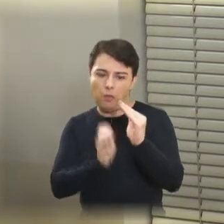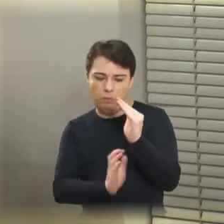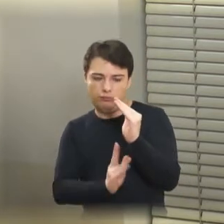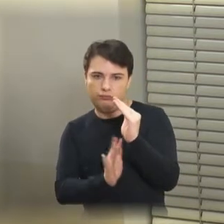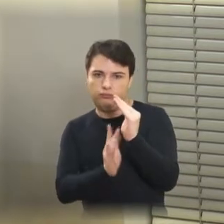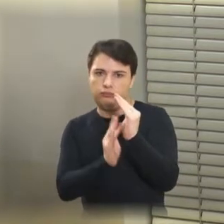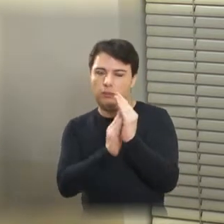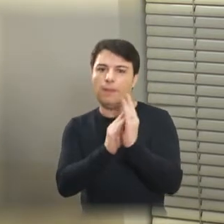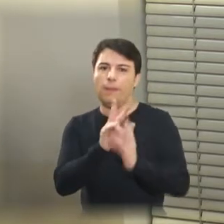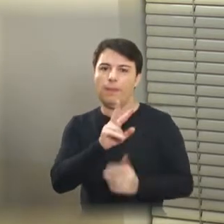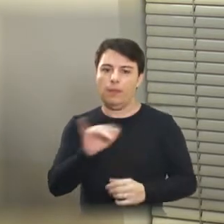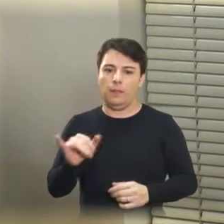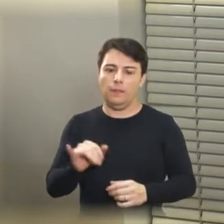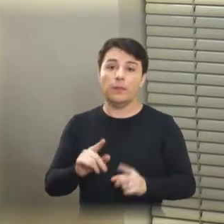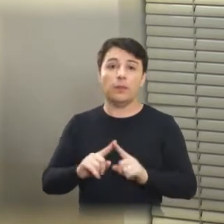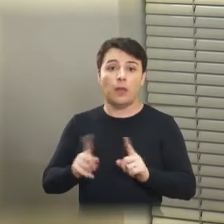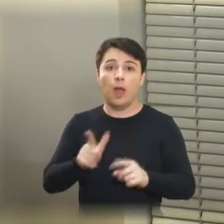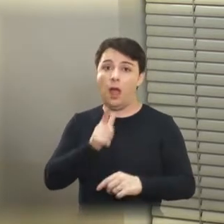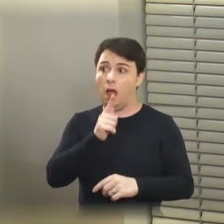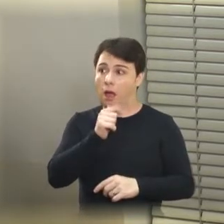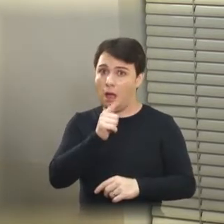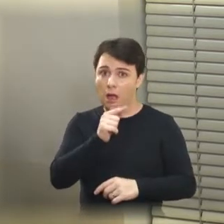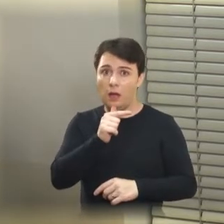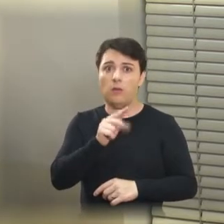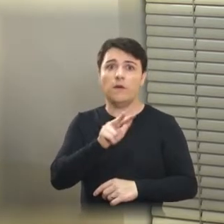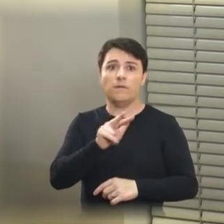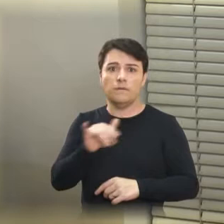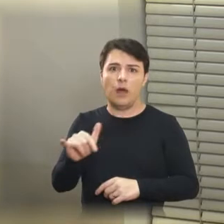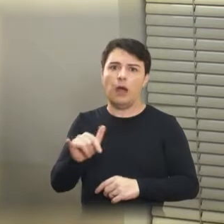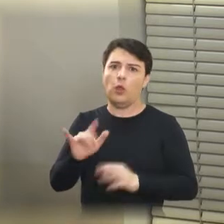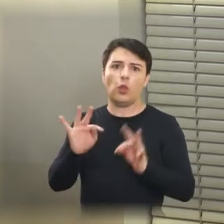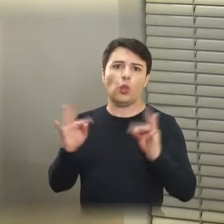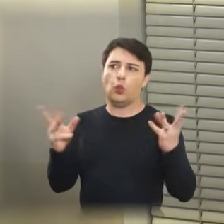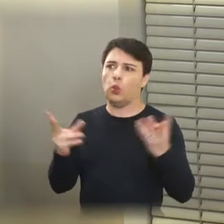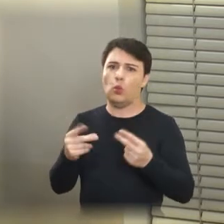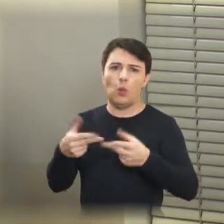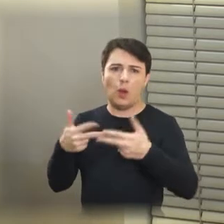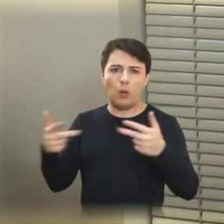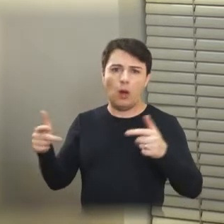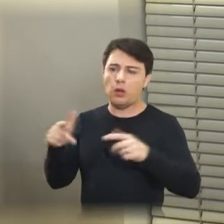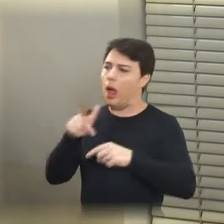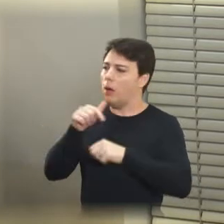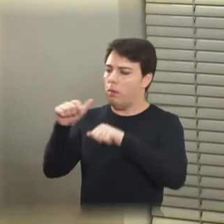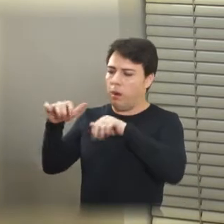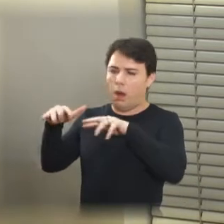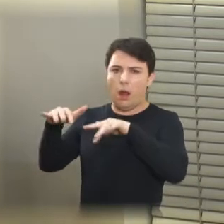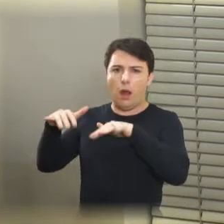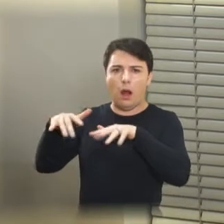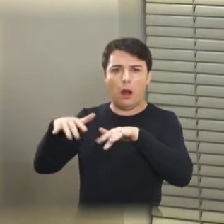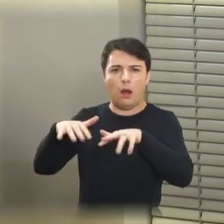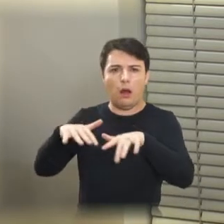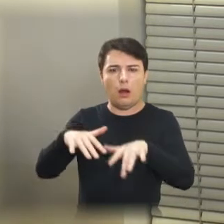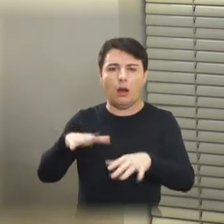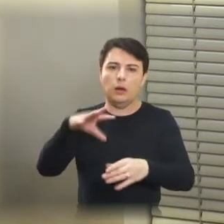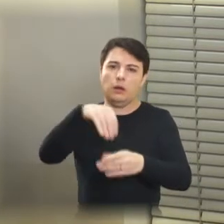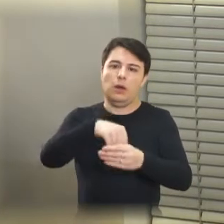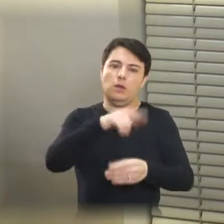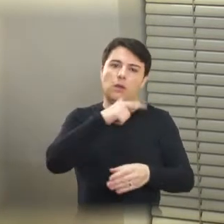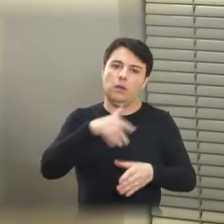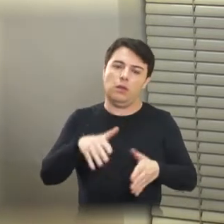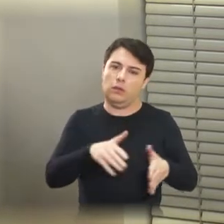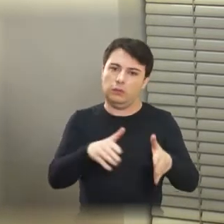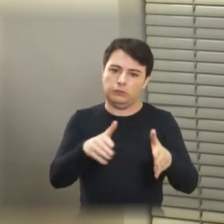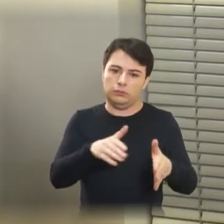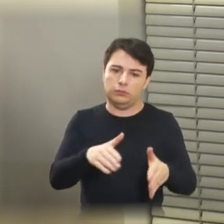declividade, a água vai trazer tudo para o córrego. E não adianta, porque a área vai ficar inerte. Não tem